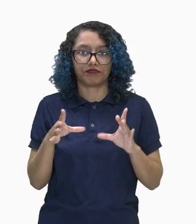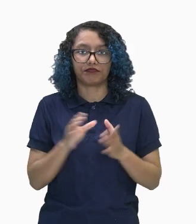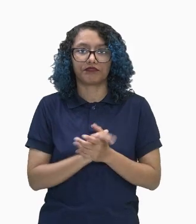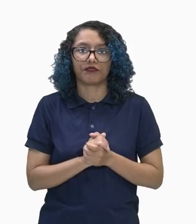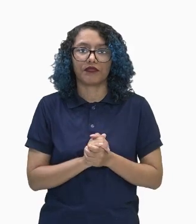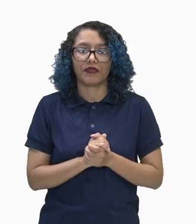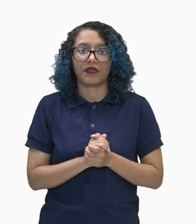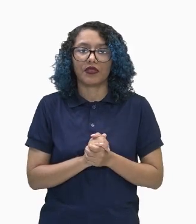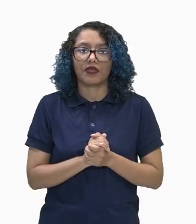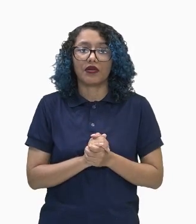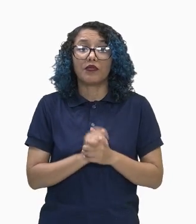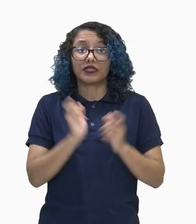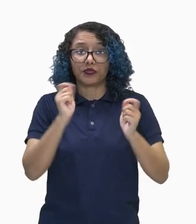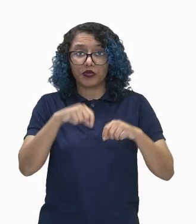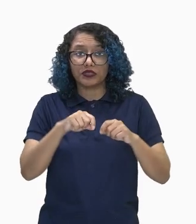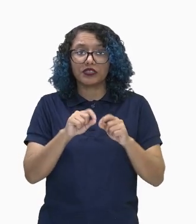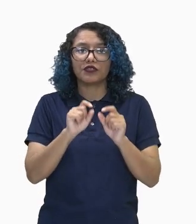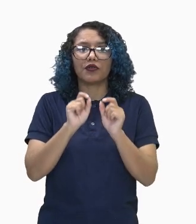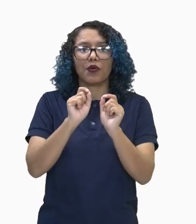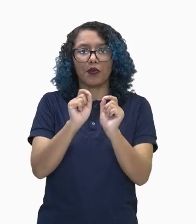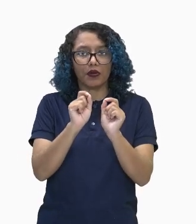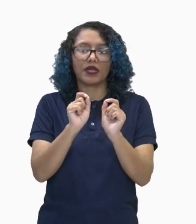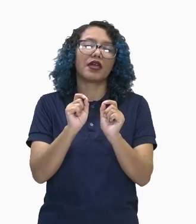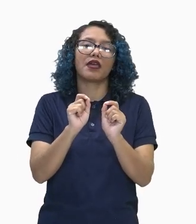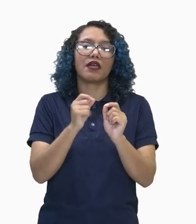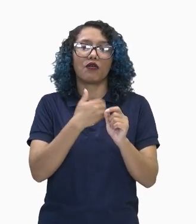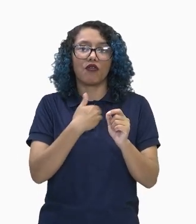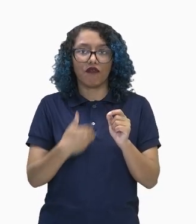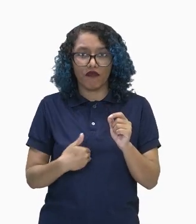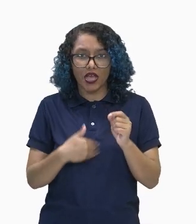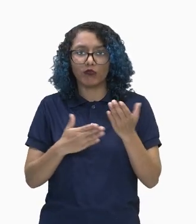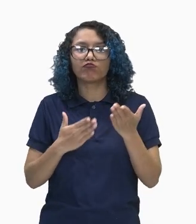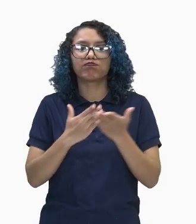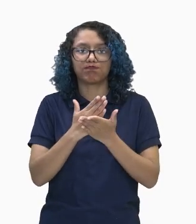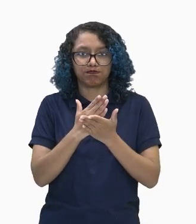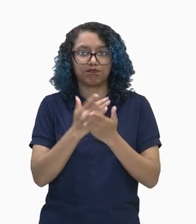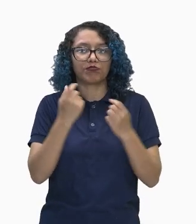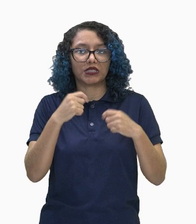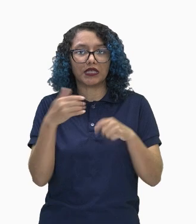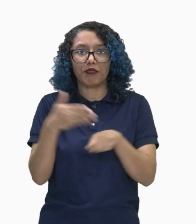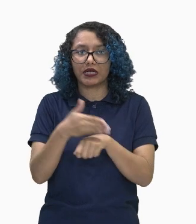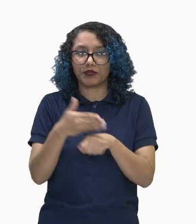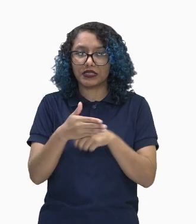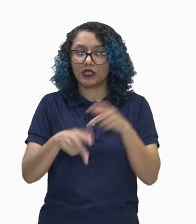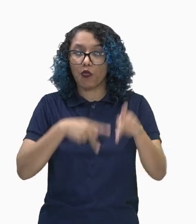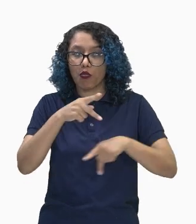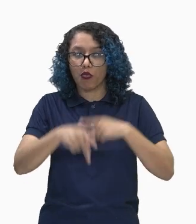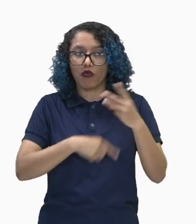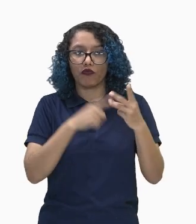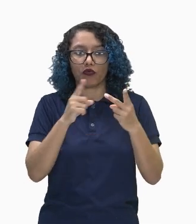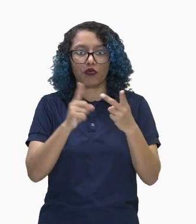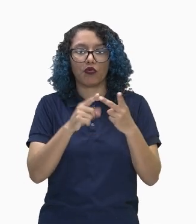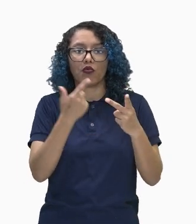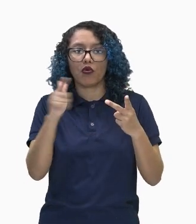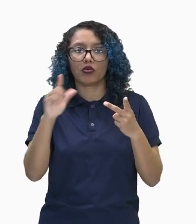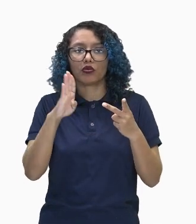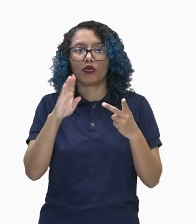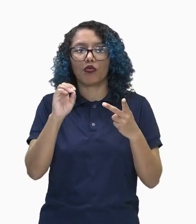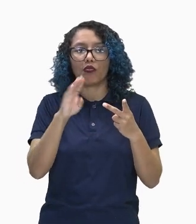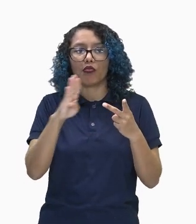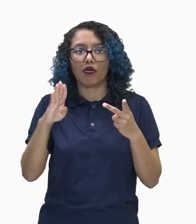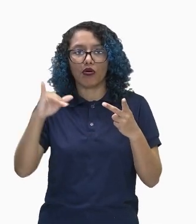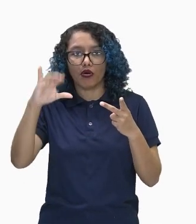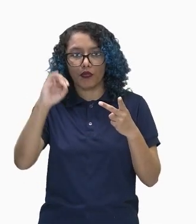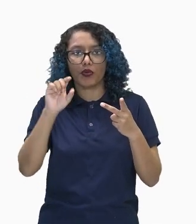da participação pública. E Norberto Bobbio, que analisa o Estado como uma